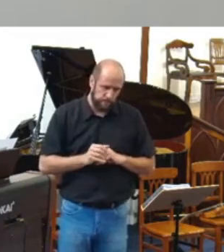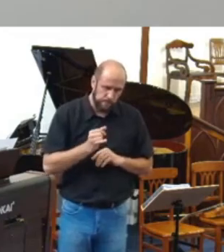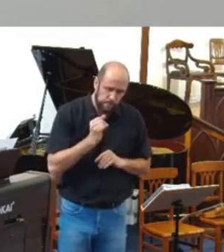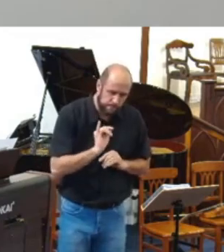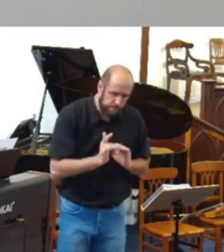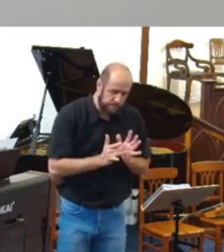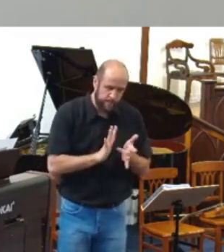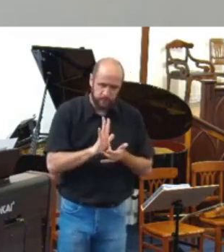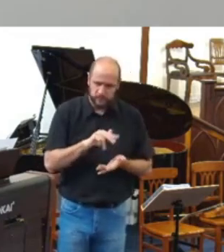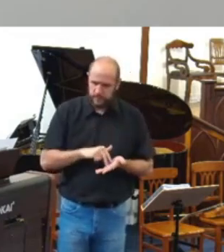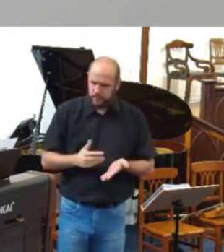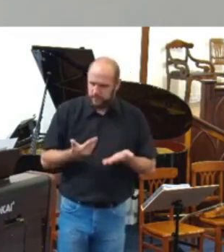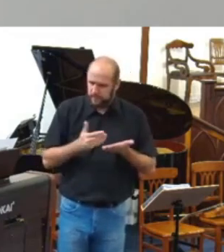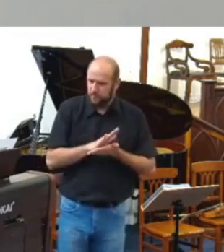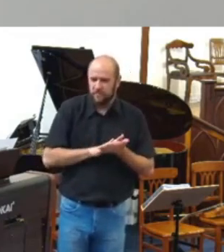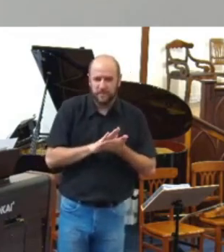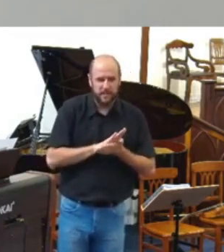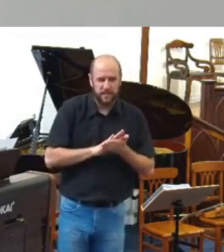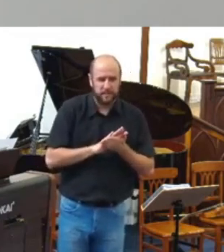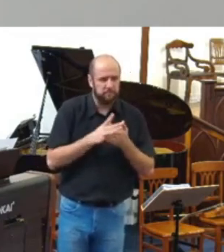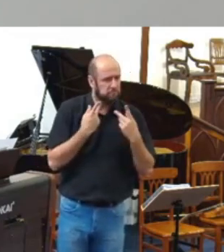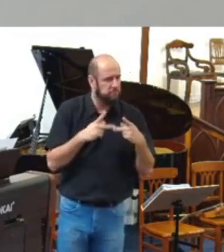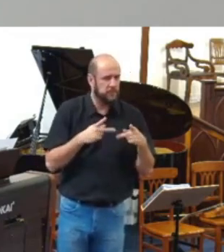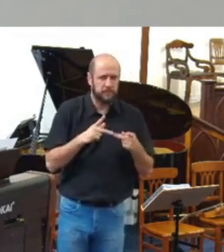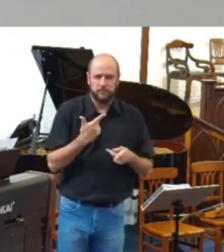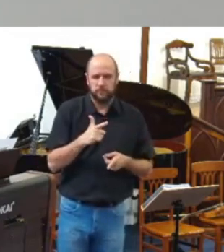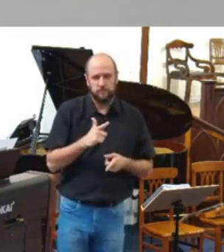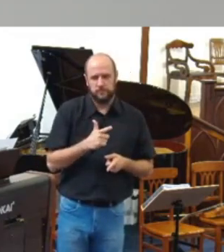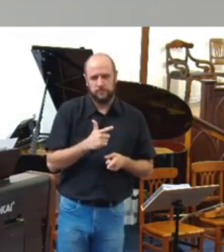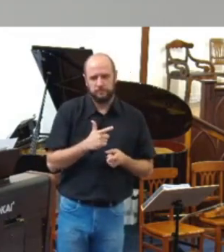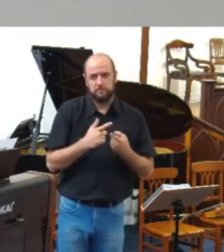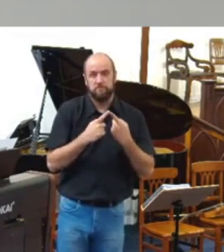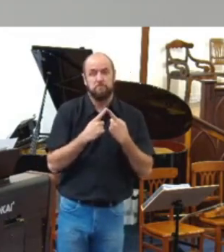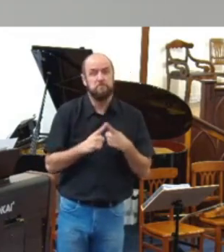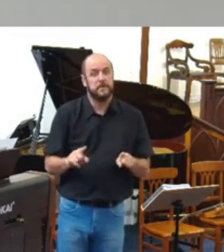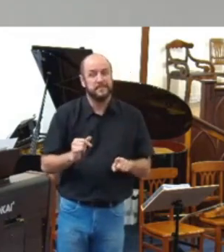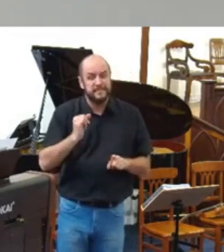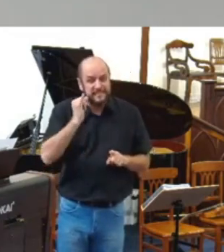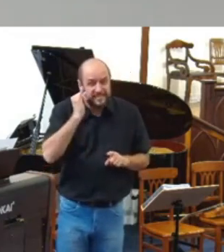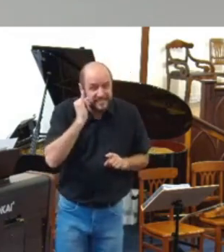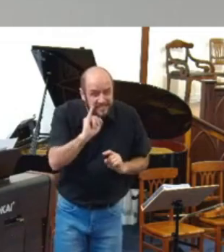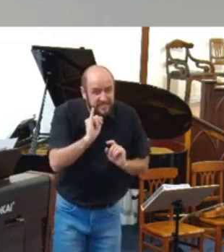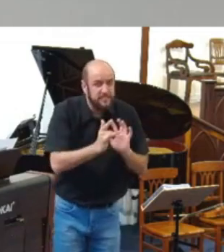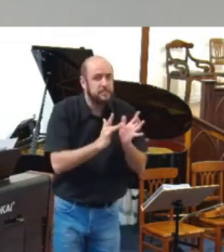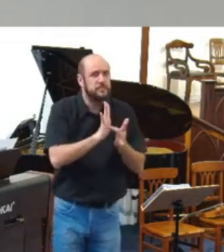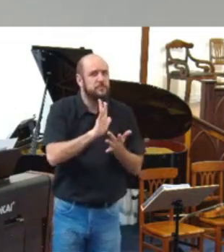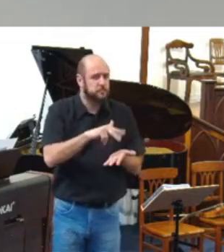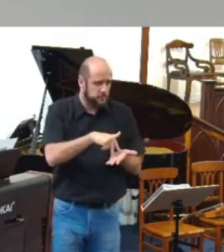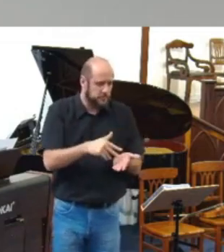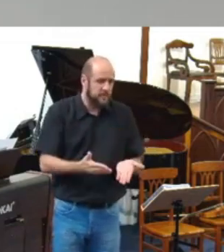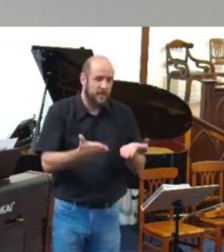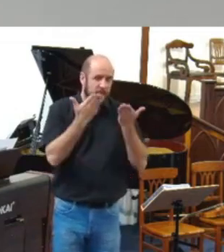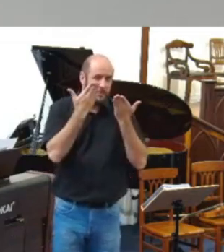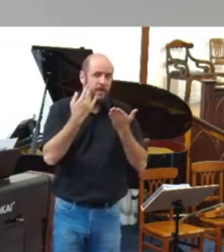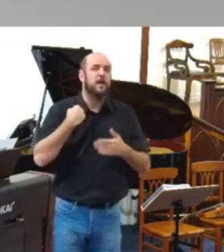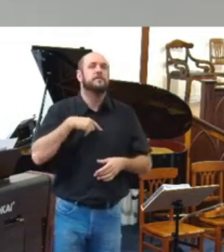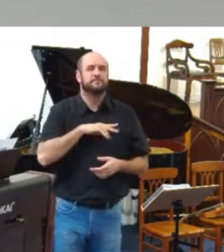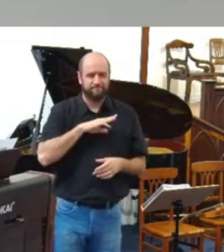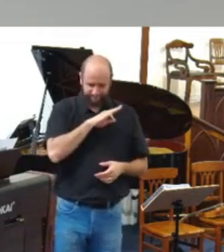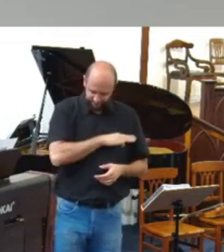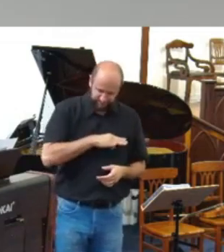não ressuscitou, não temos mensagem. Mas se Cristo ressuscitou, nós temos uma